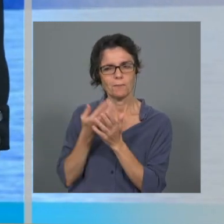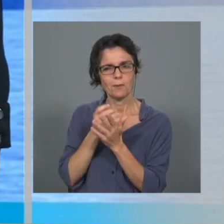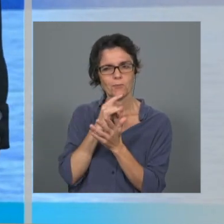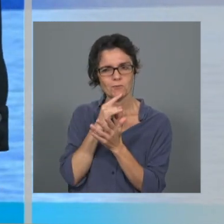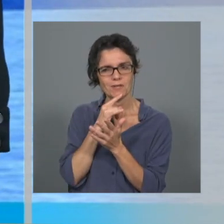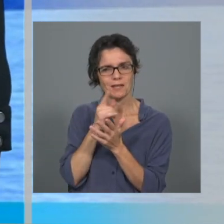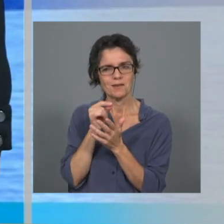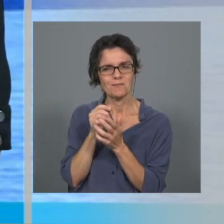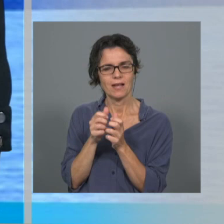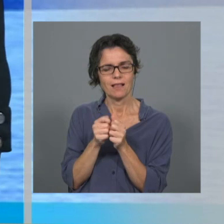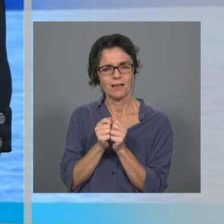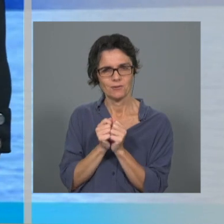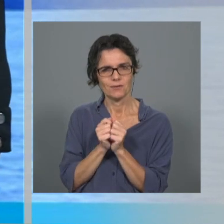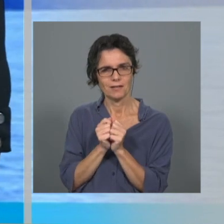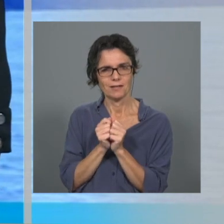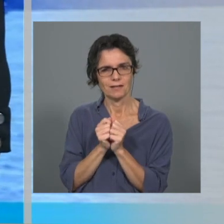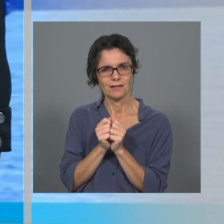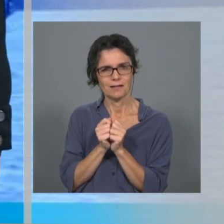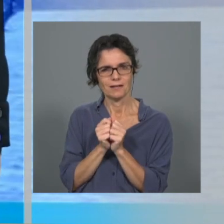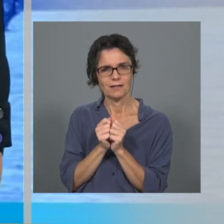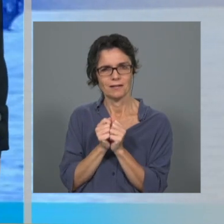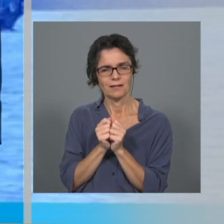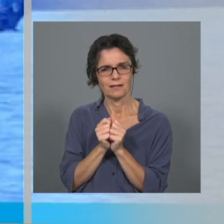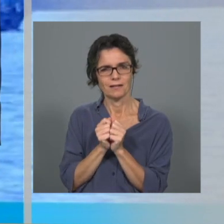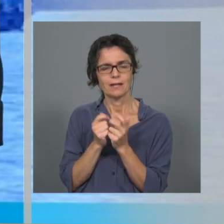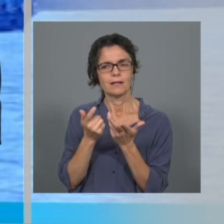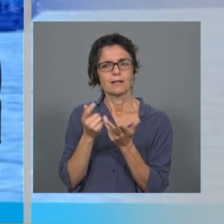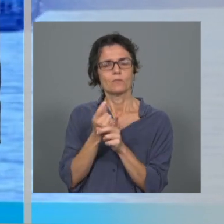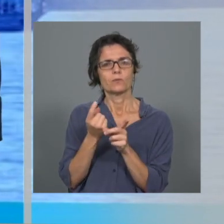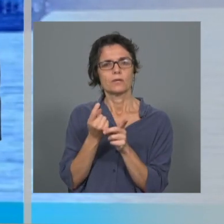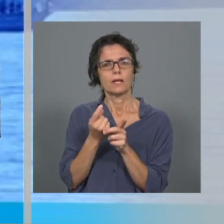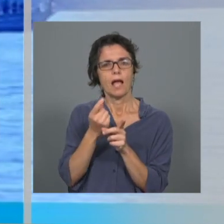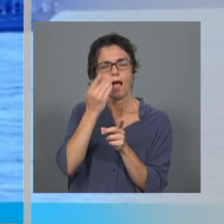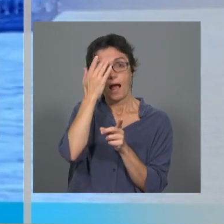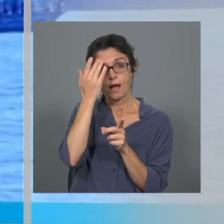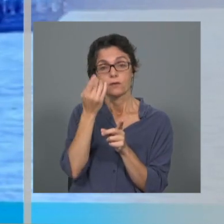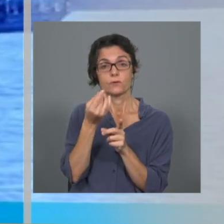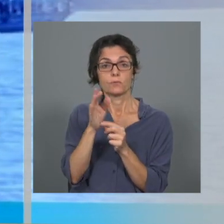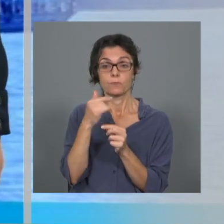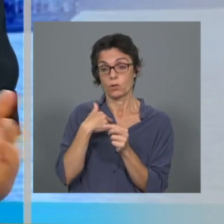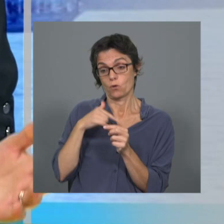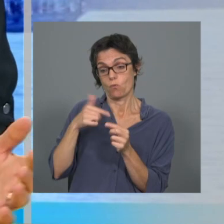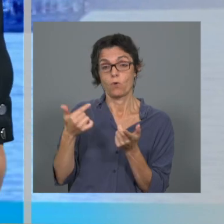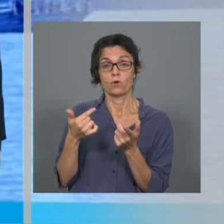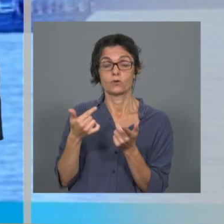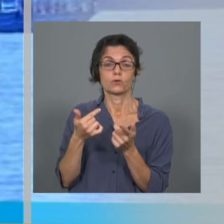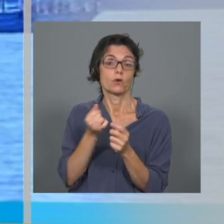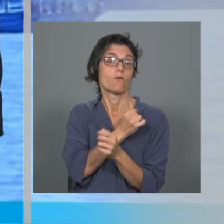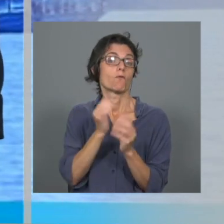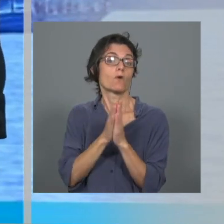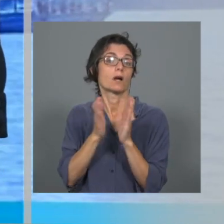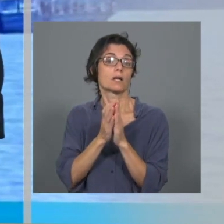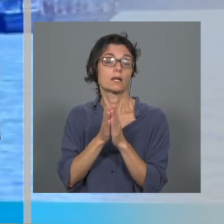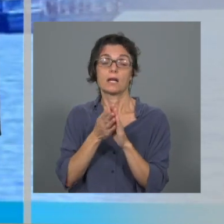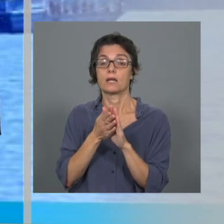filme que eu acabo por reconhecer isso. Pela facilidade que eu hoje tenho, por exemplo, de ir à igreja e ter as portas abertas e ser